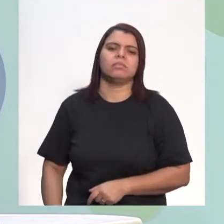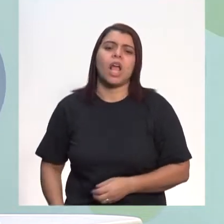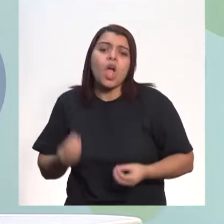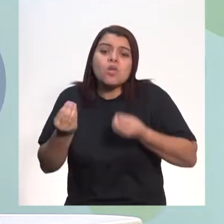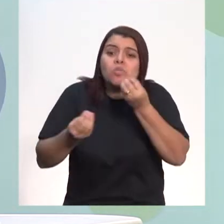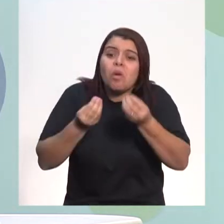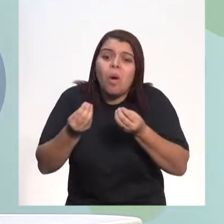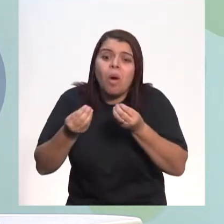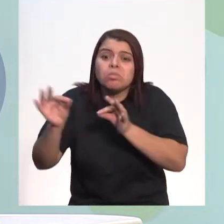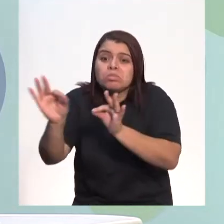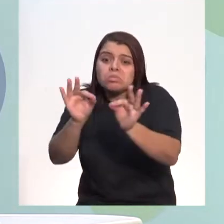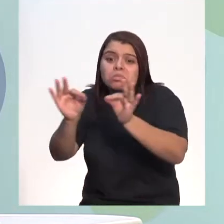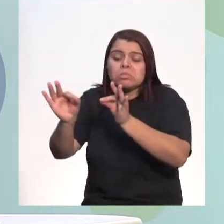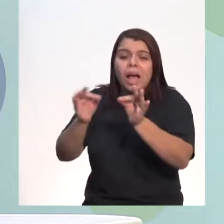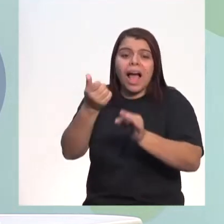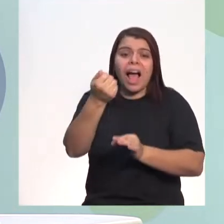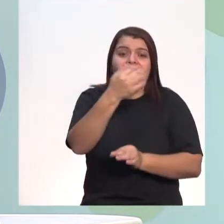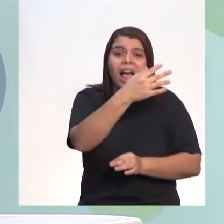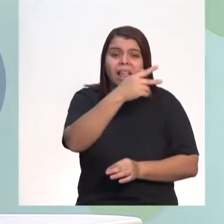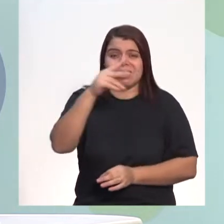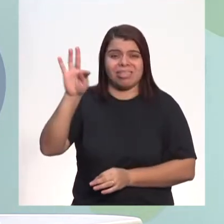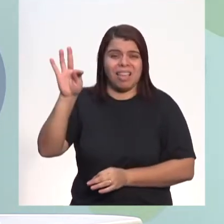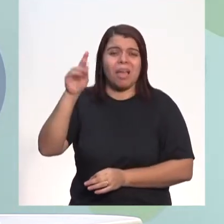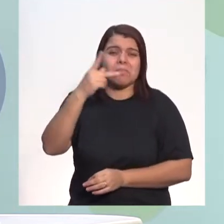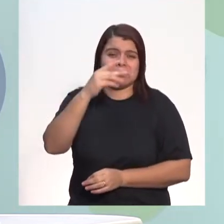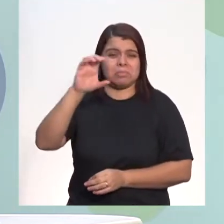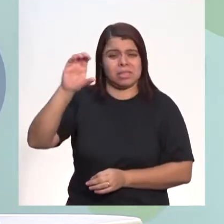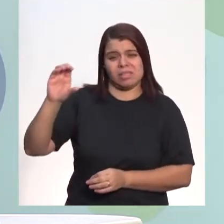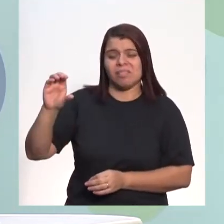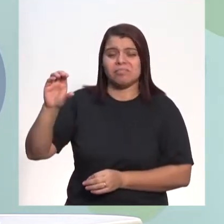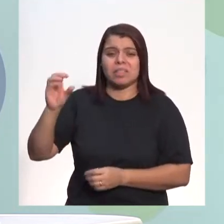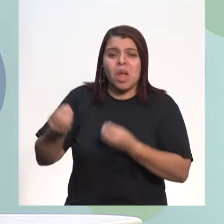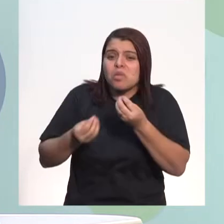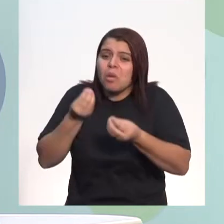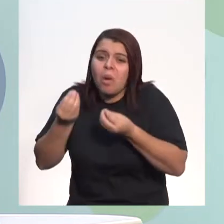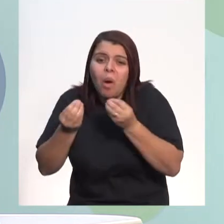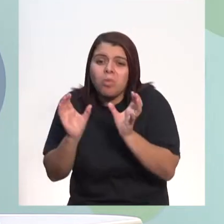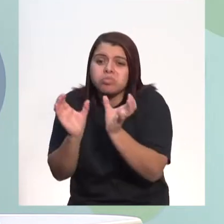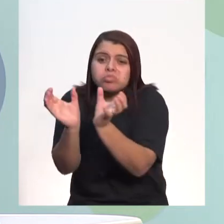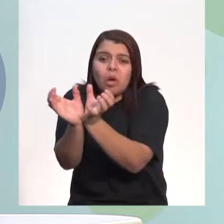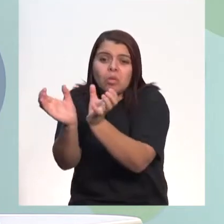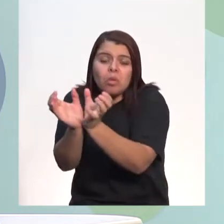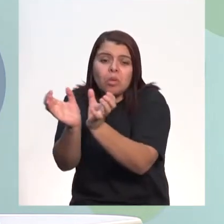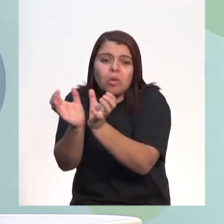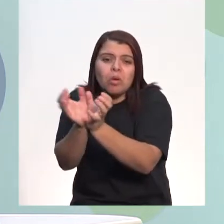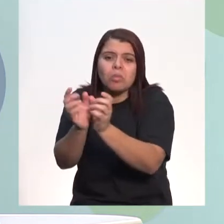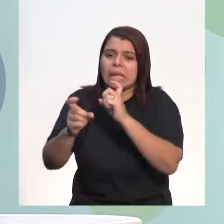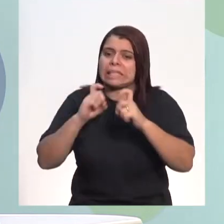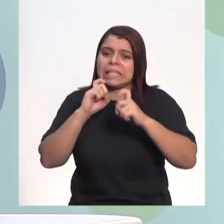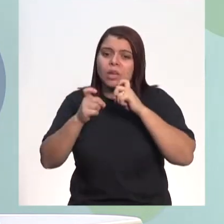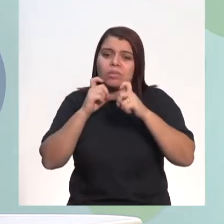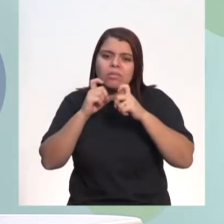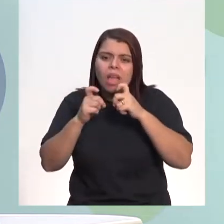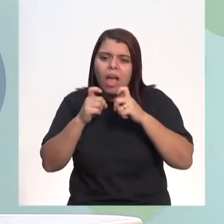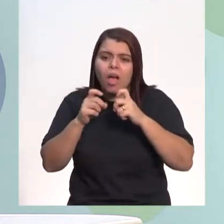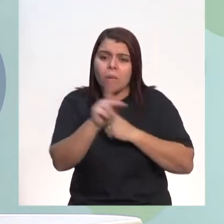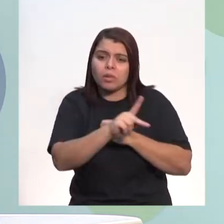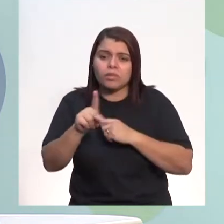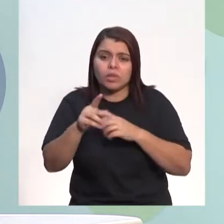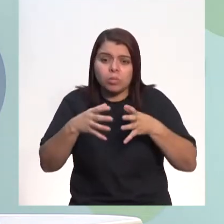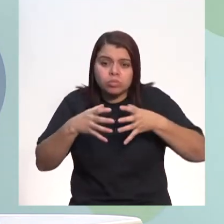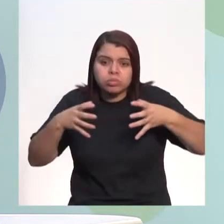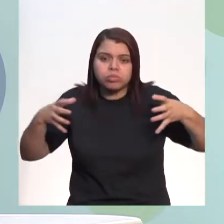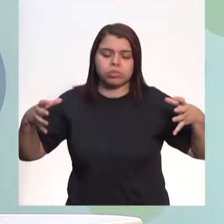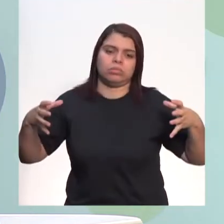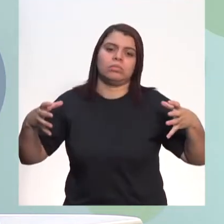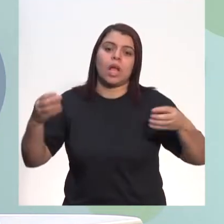ATPCs, nós teremos que organizar a DE, vocês na escola terão que organizar grupos, momentos com um número maior de professores, momento com